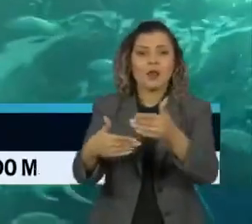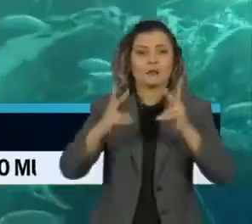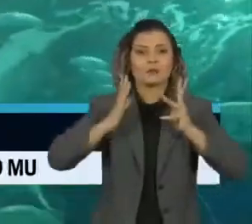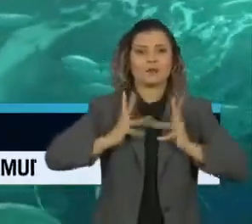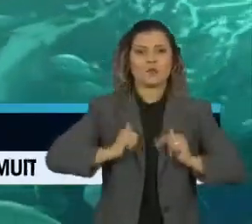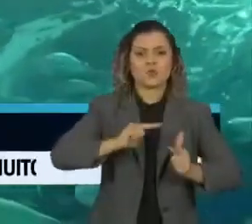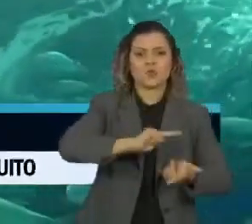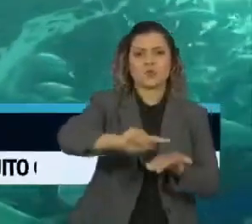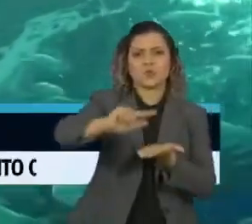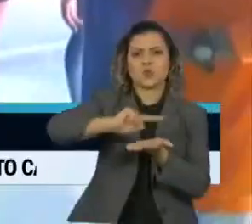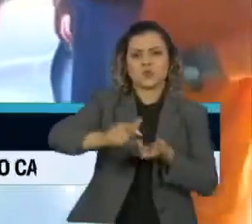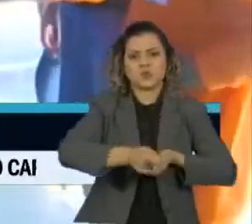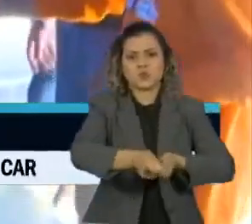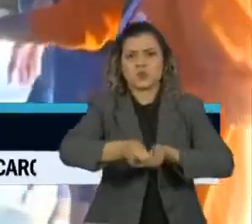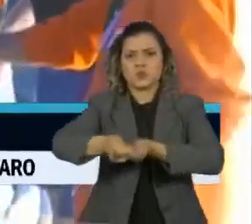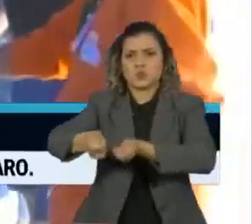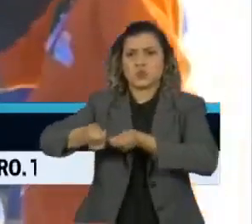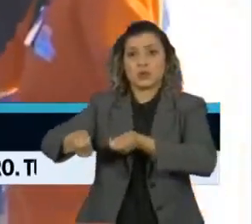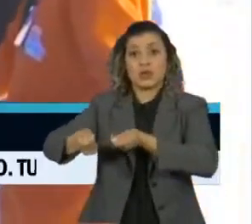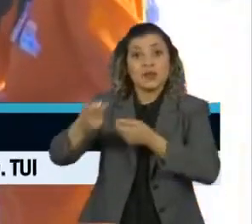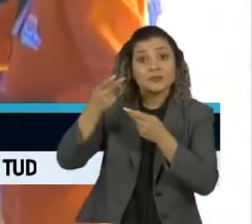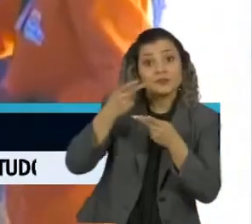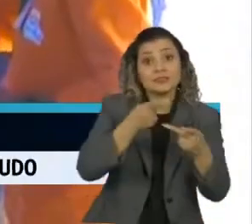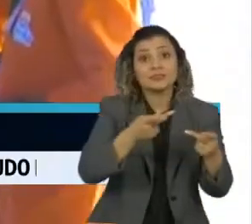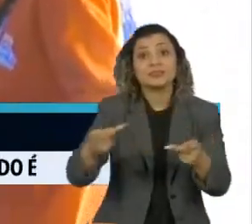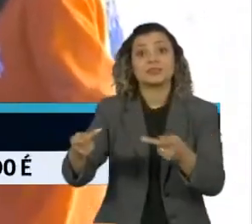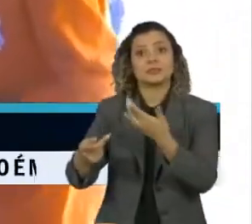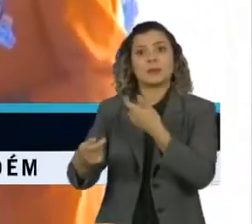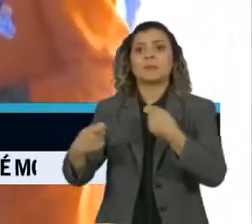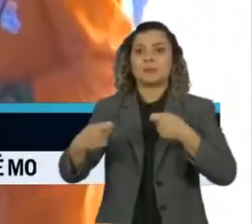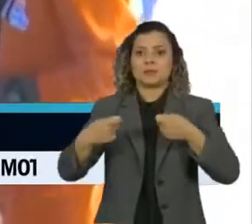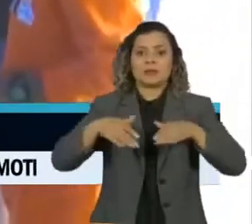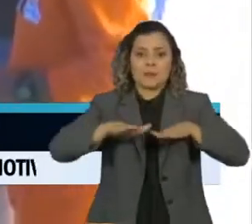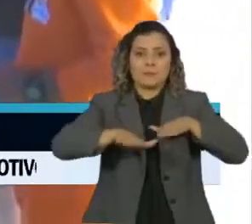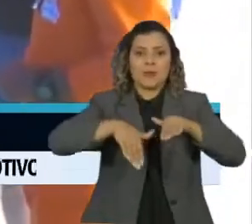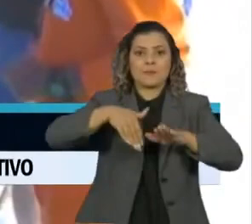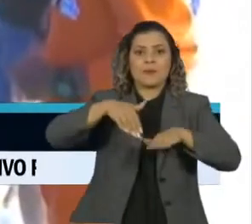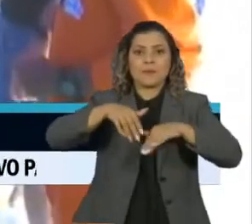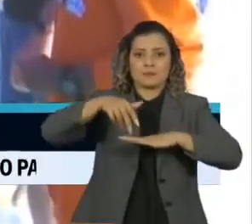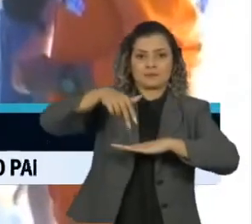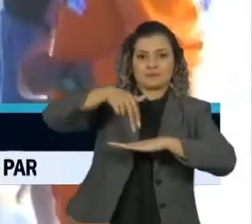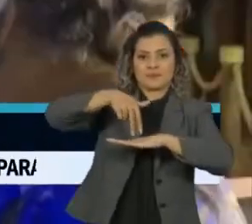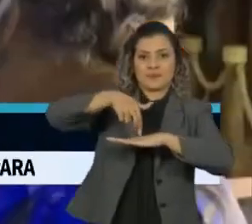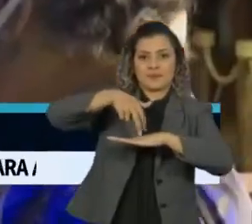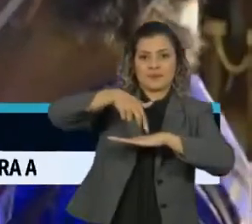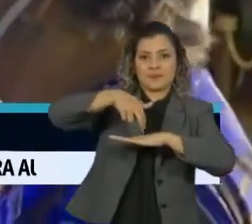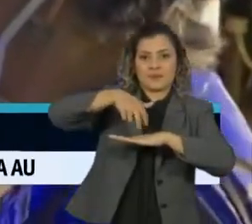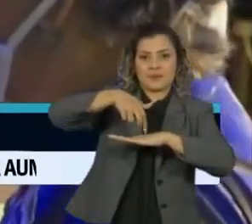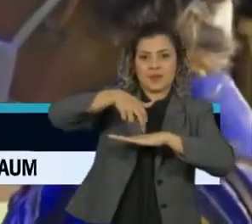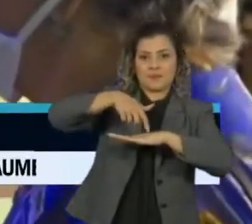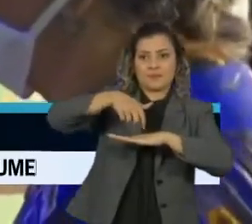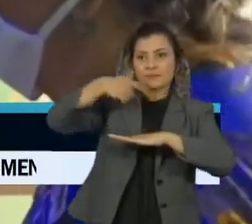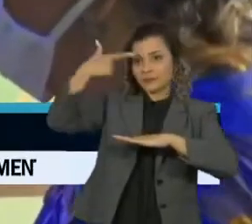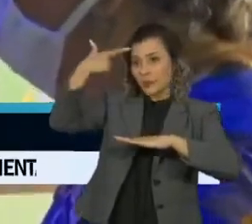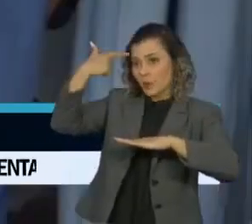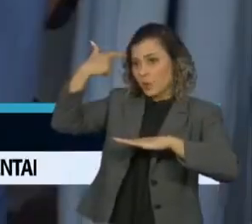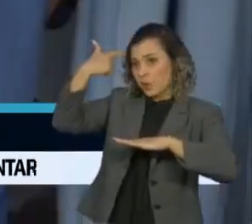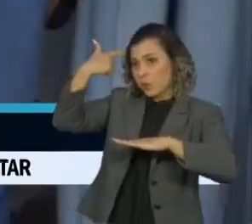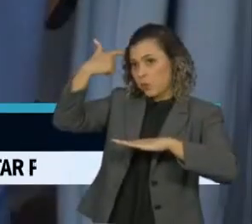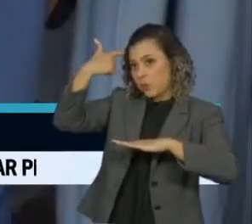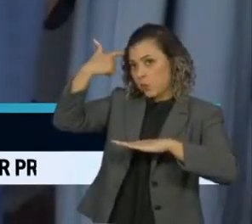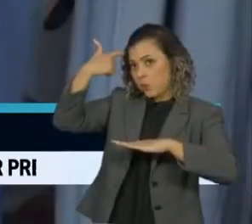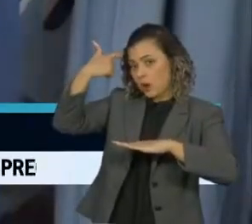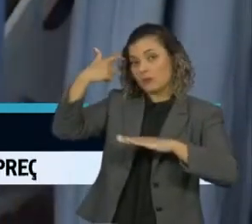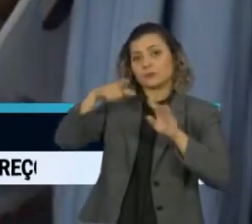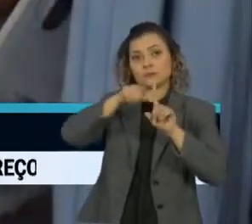desinfecção prévia. Hoje, quem foi até o local teve que higienizar os sapatos neste tapete e verificar a temperatura corporal.